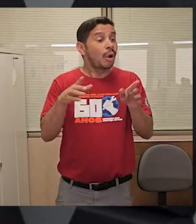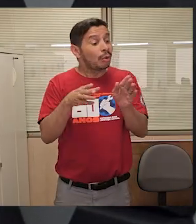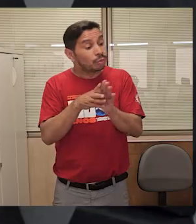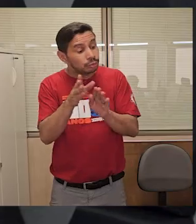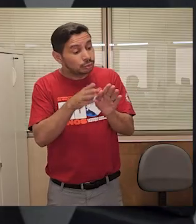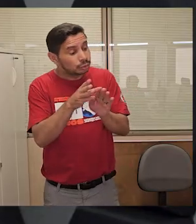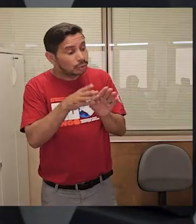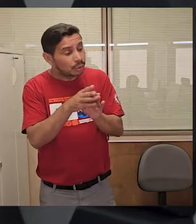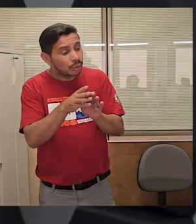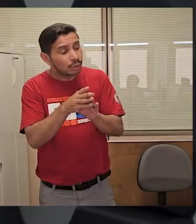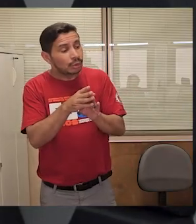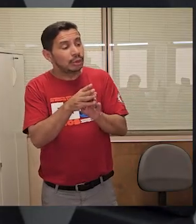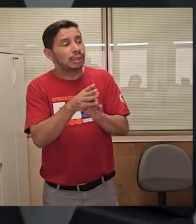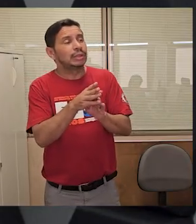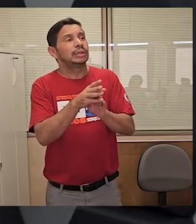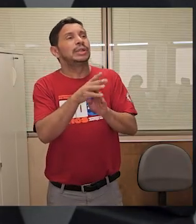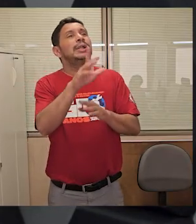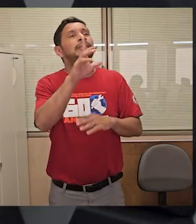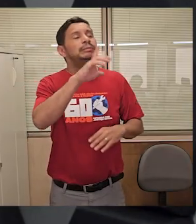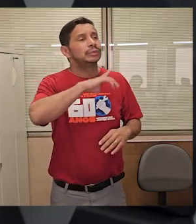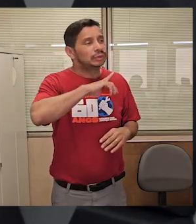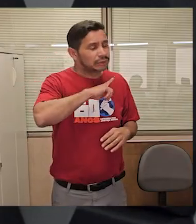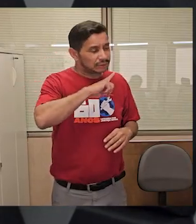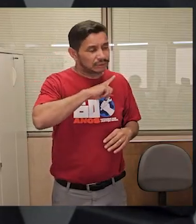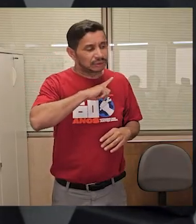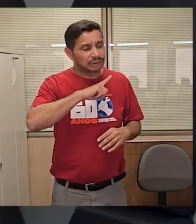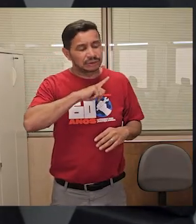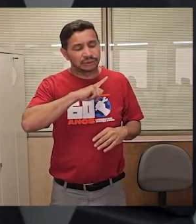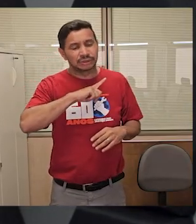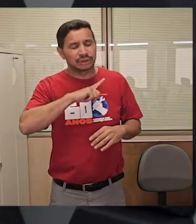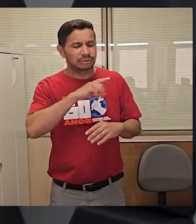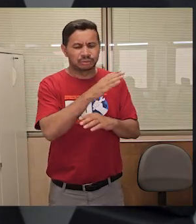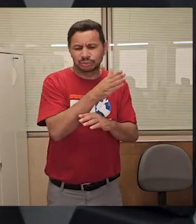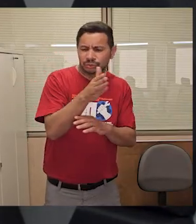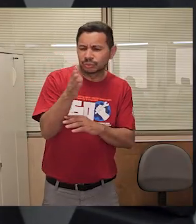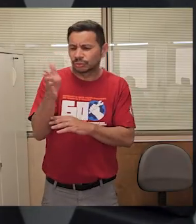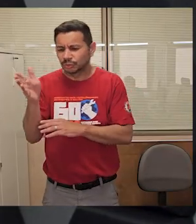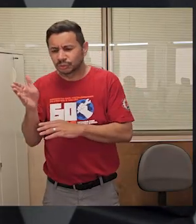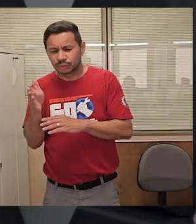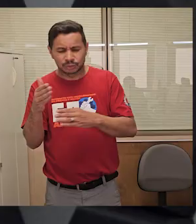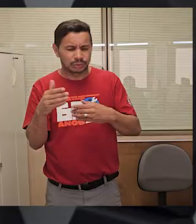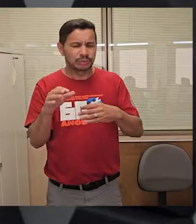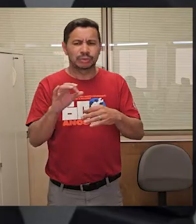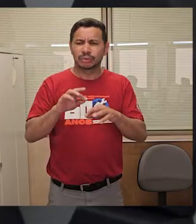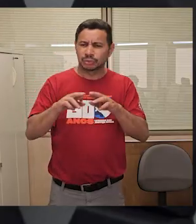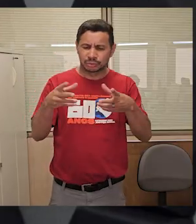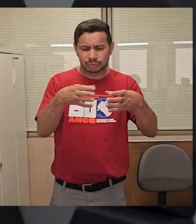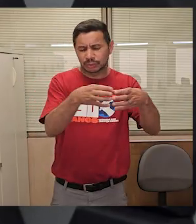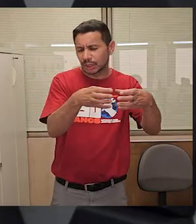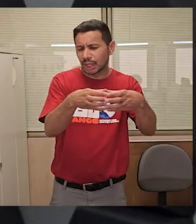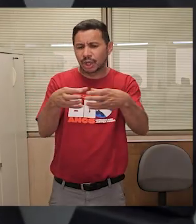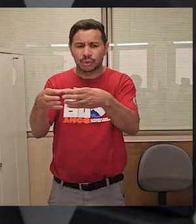Conselhão, ele, de forma estratégica, ele atua em frentes, né, a partir de